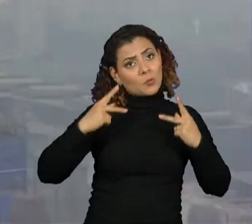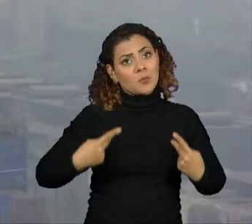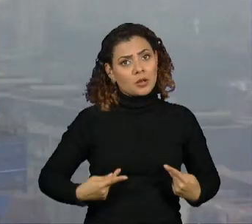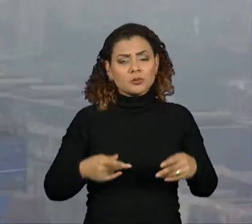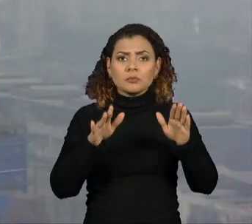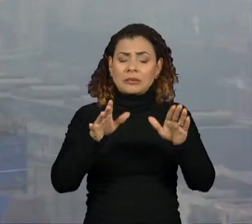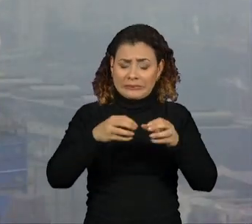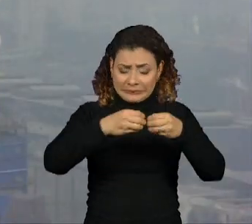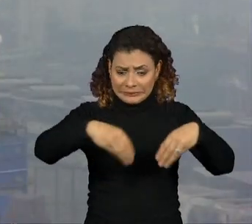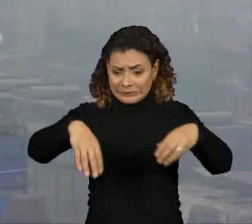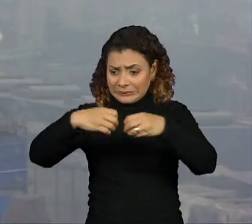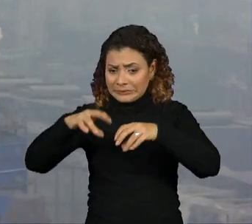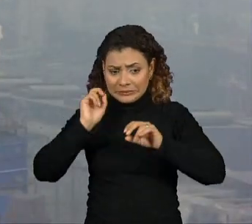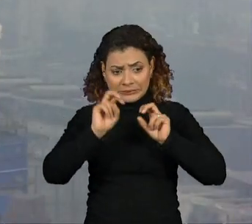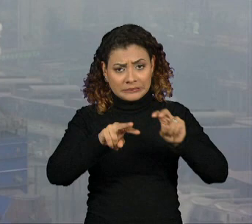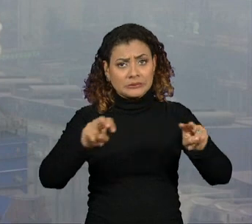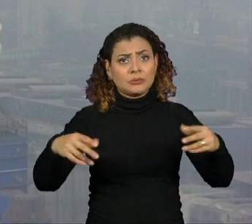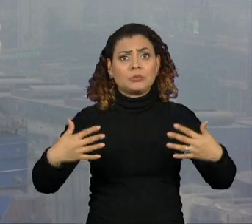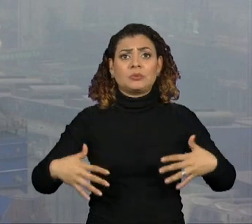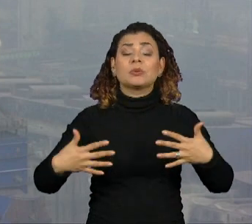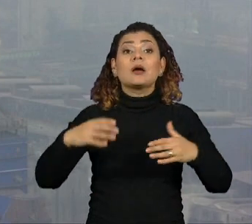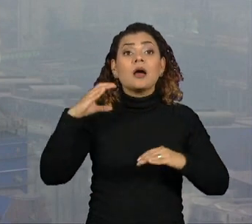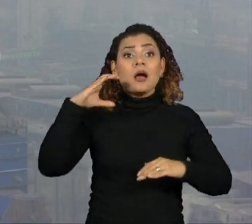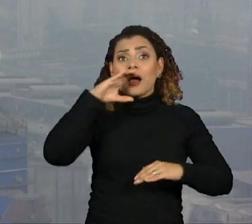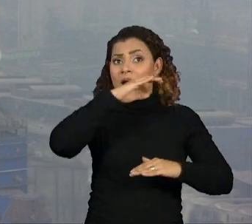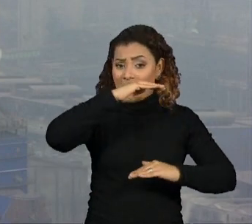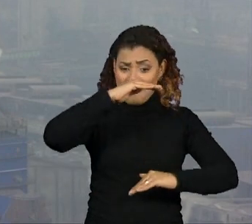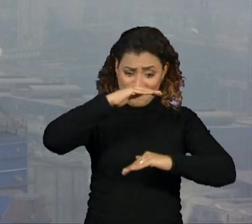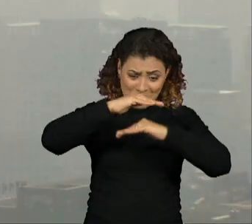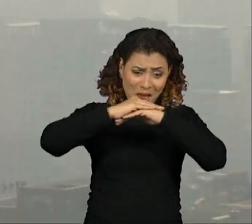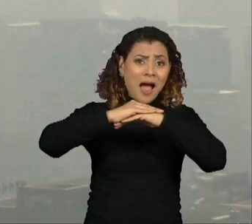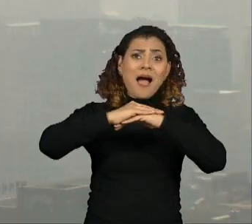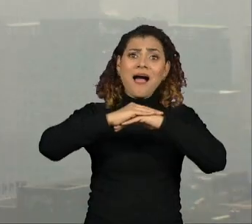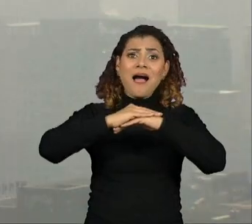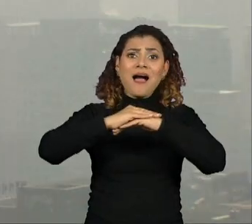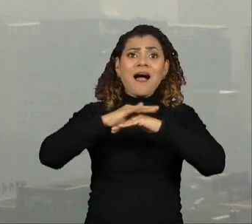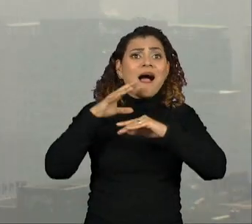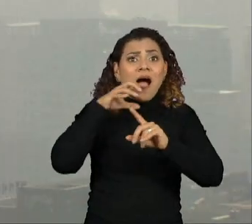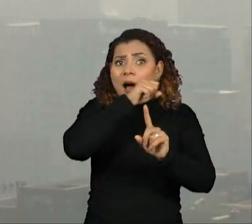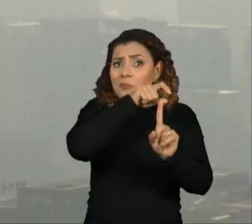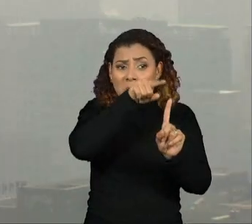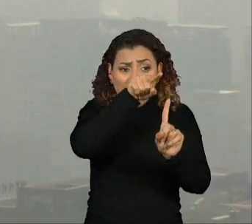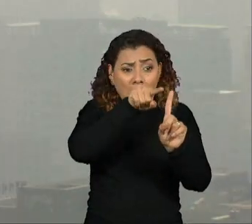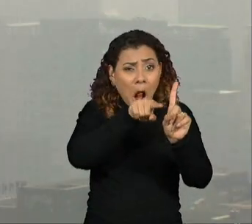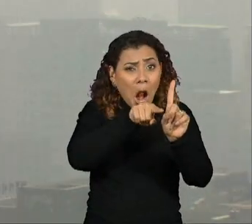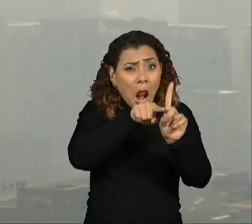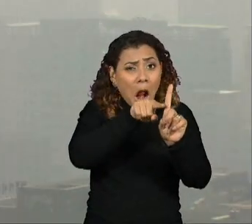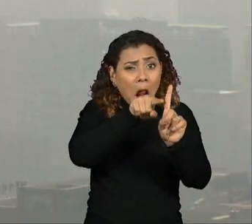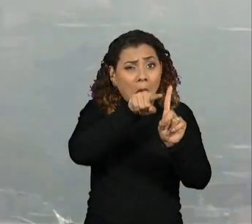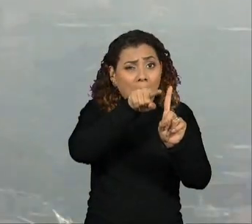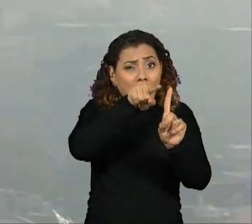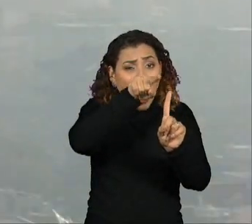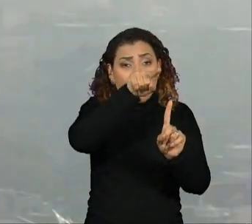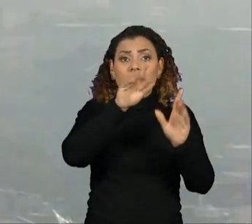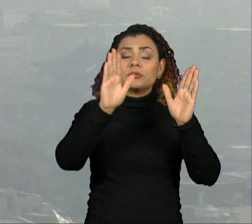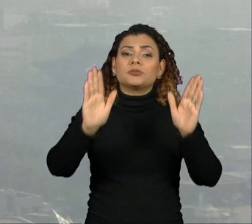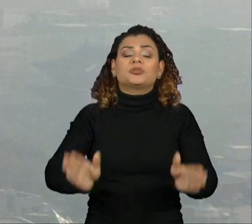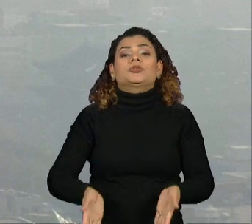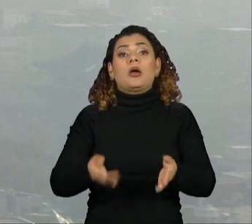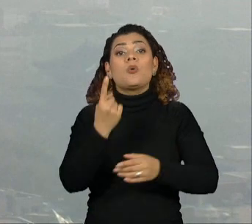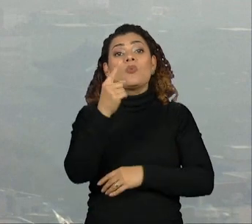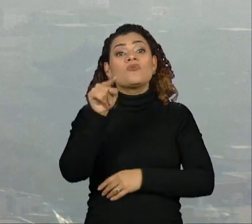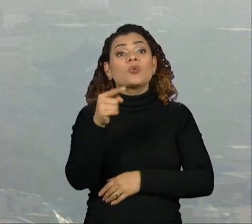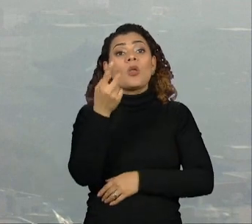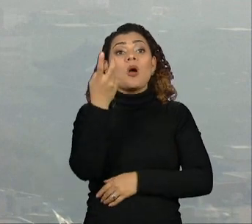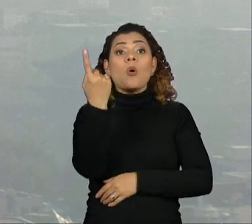são alarmantes. A Terra está esquentando mais rapidamente do que o previsto e a temperatura média já está